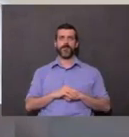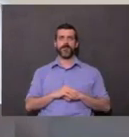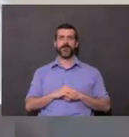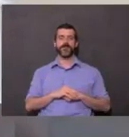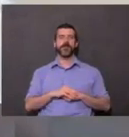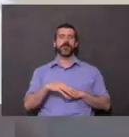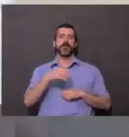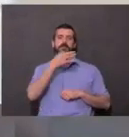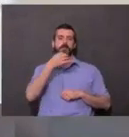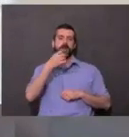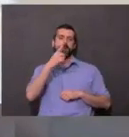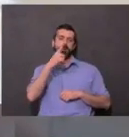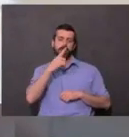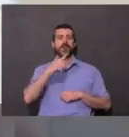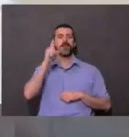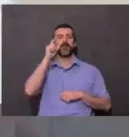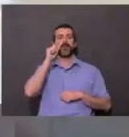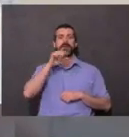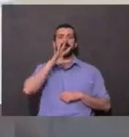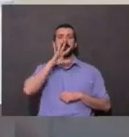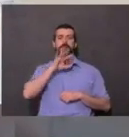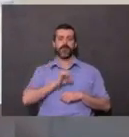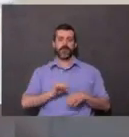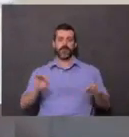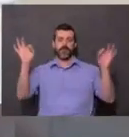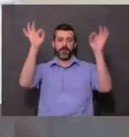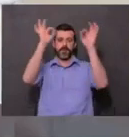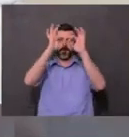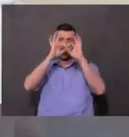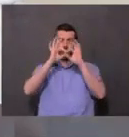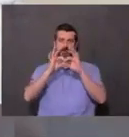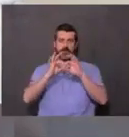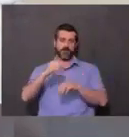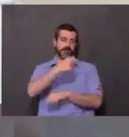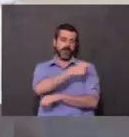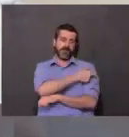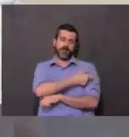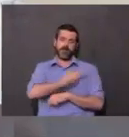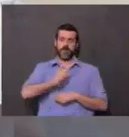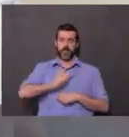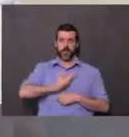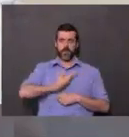In nomine Patris et Filii et Spiritus Sancti.